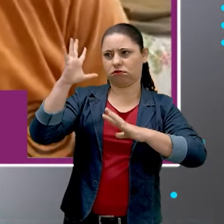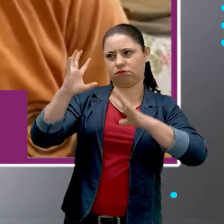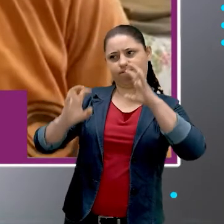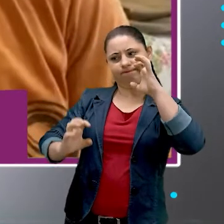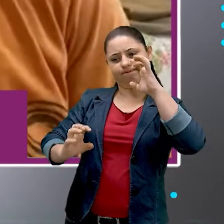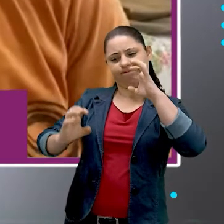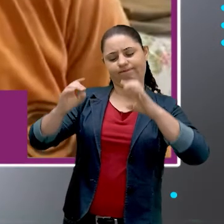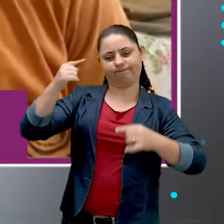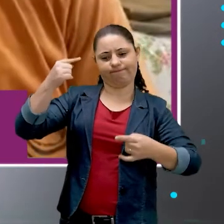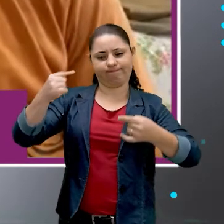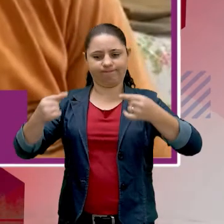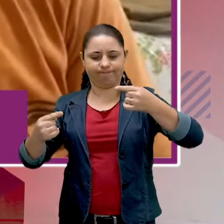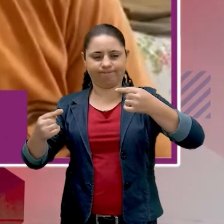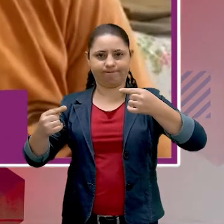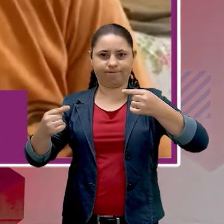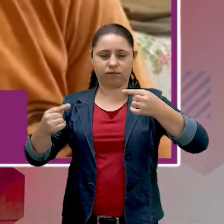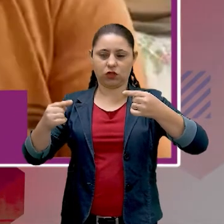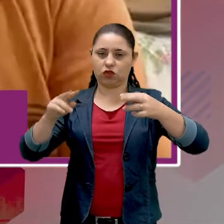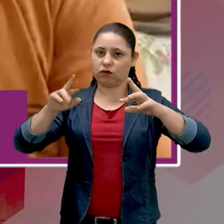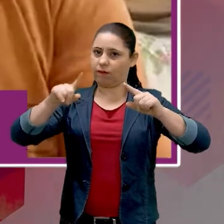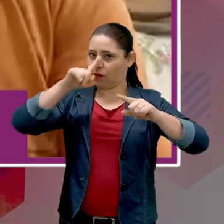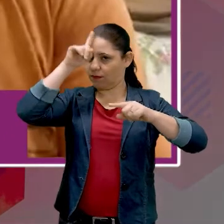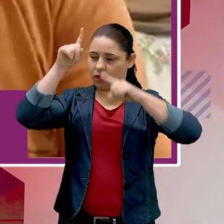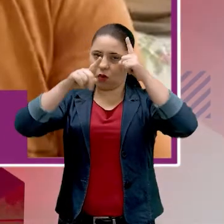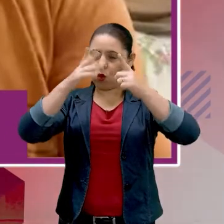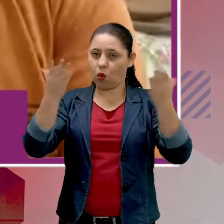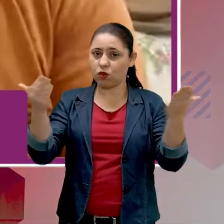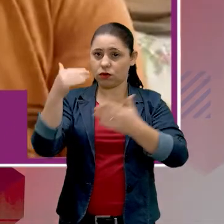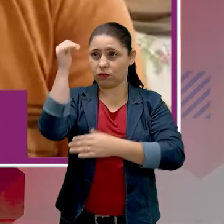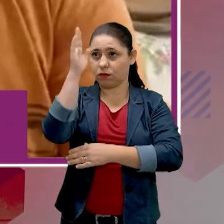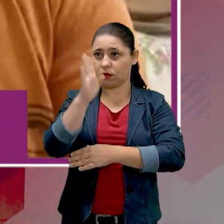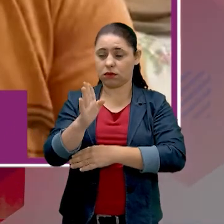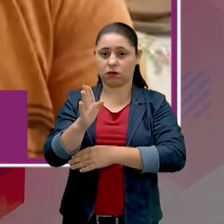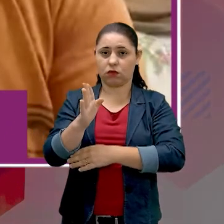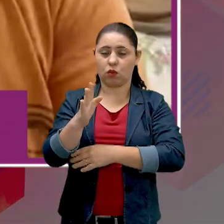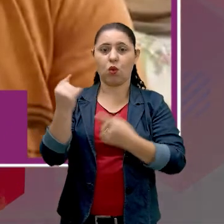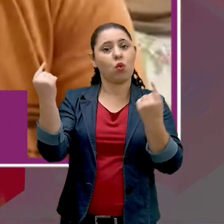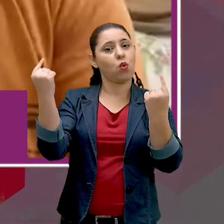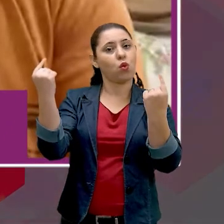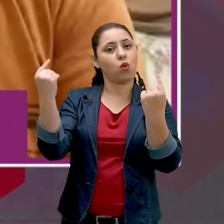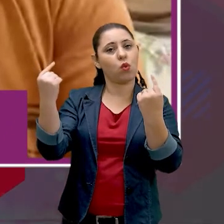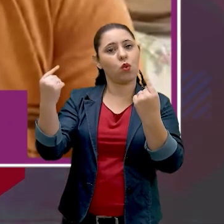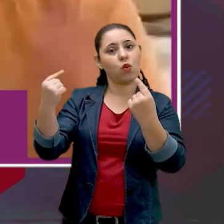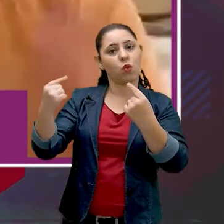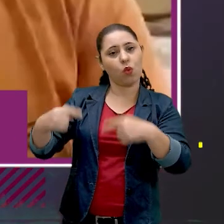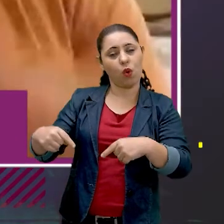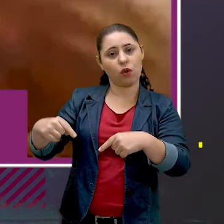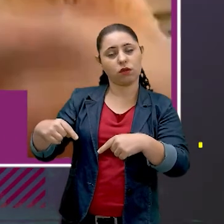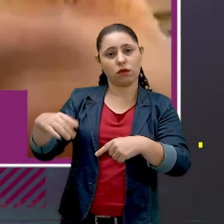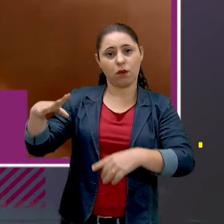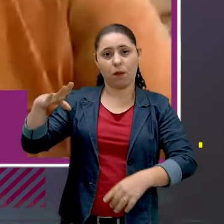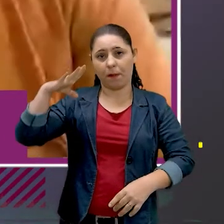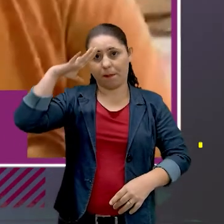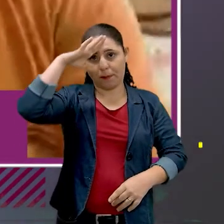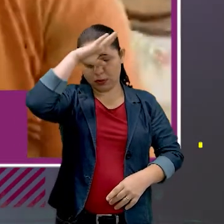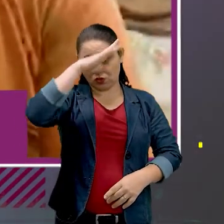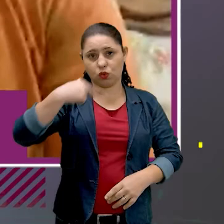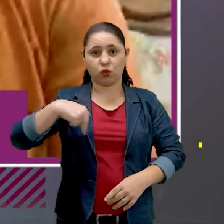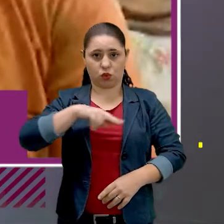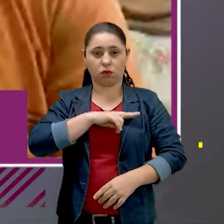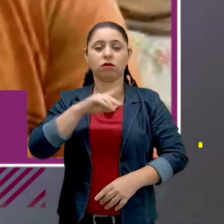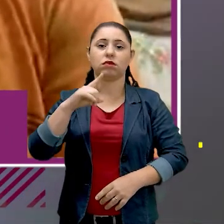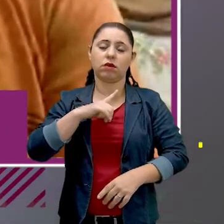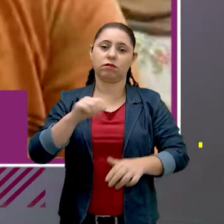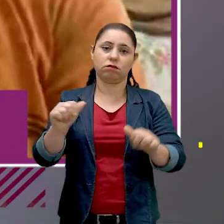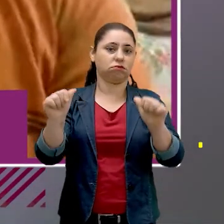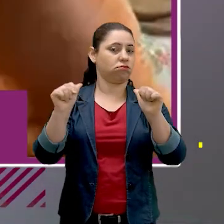chegamos a um denominador comum, né? E hoje, então, o Brasil tem uma certa postura, mesmo que contra a vontade do atual presidente, a gente tem